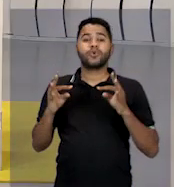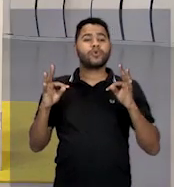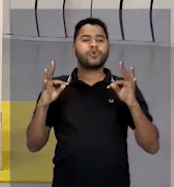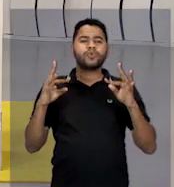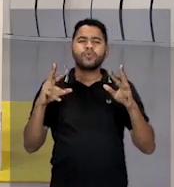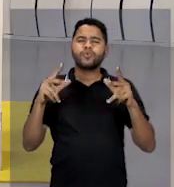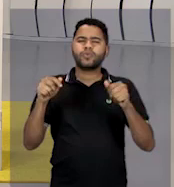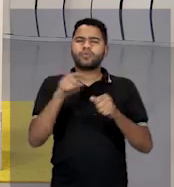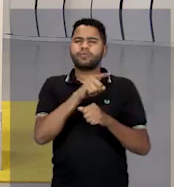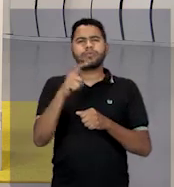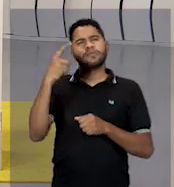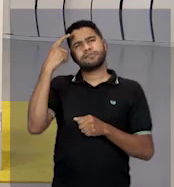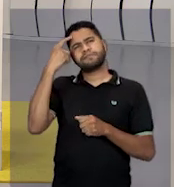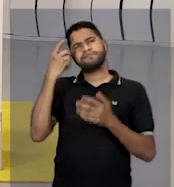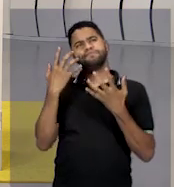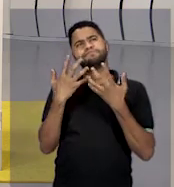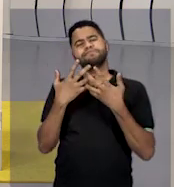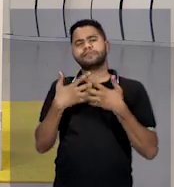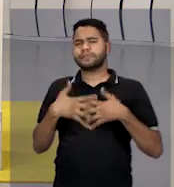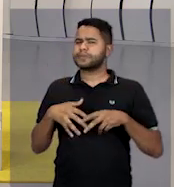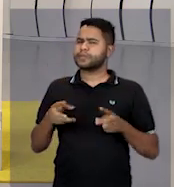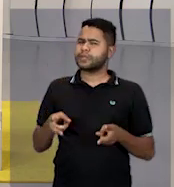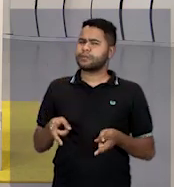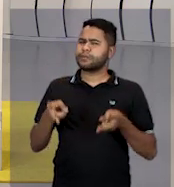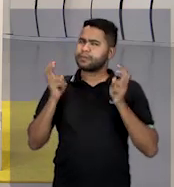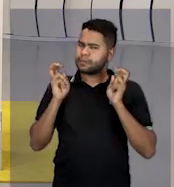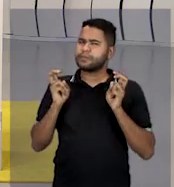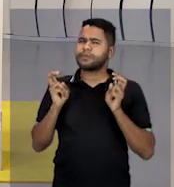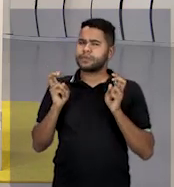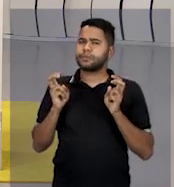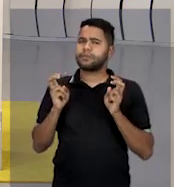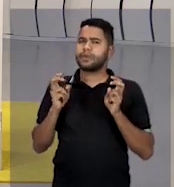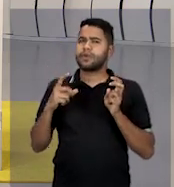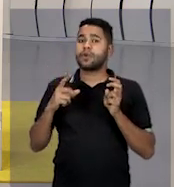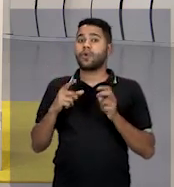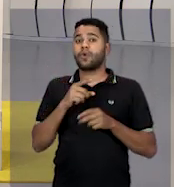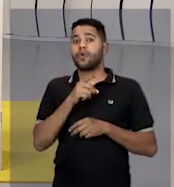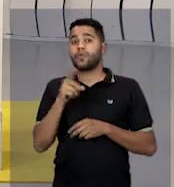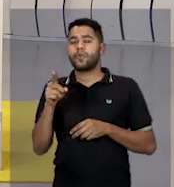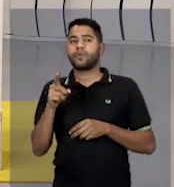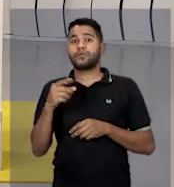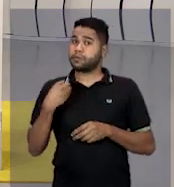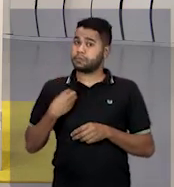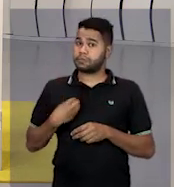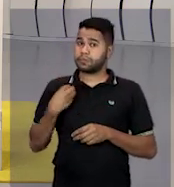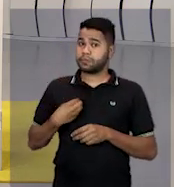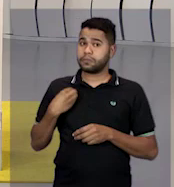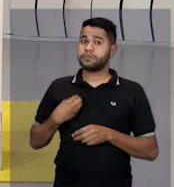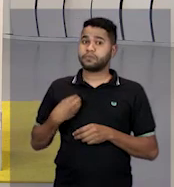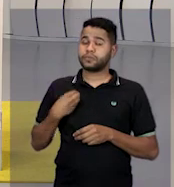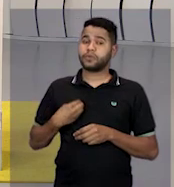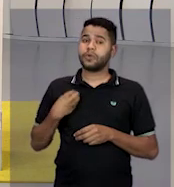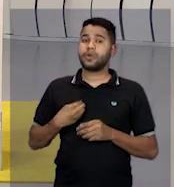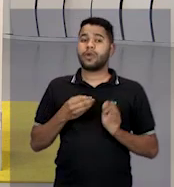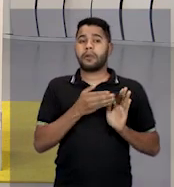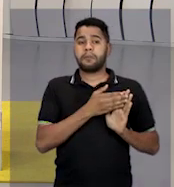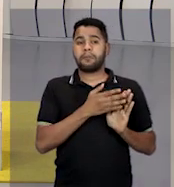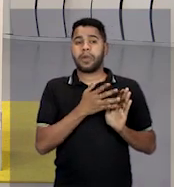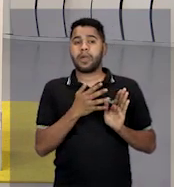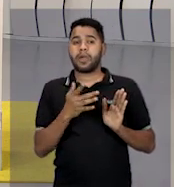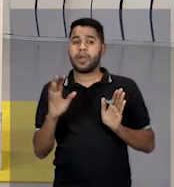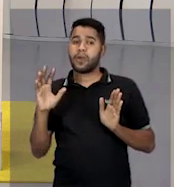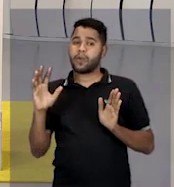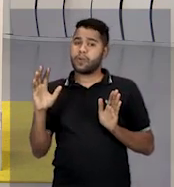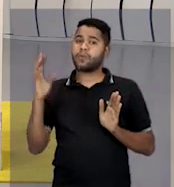você pensou, percebeu que ou você estava presente ali durante o